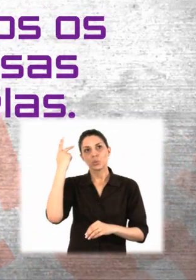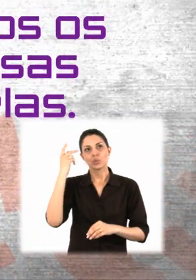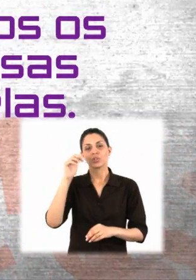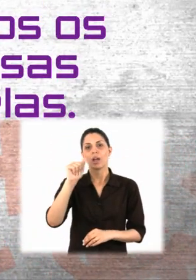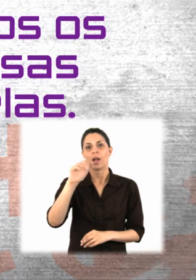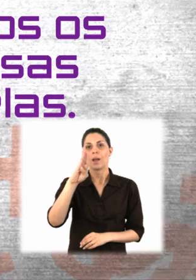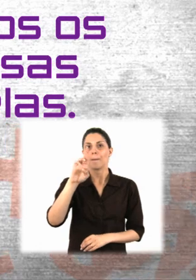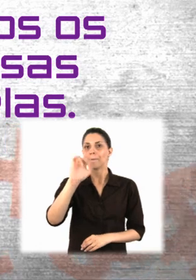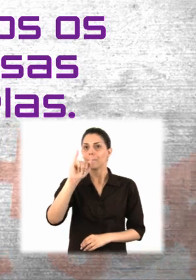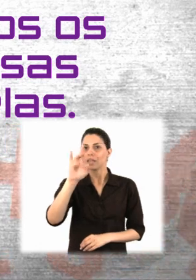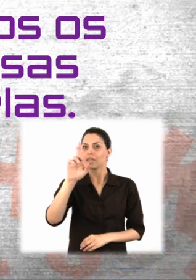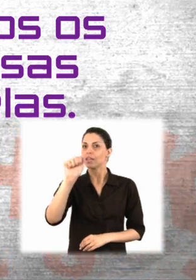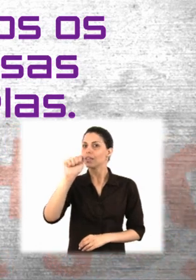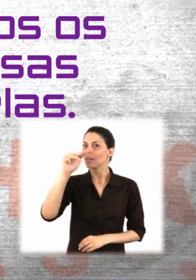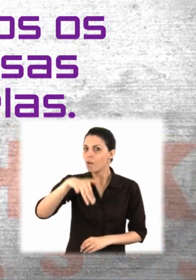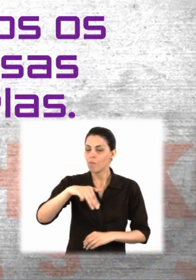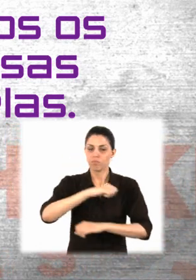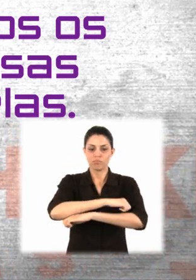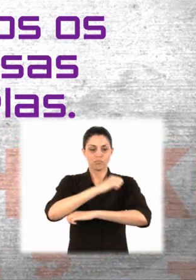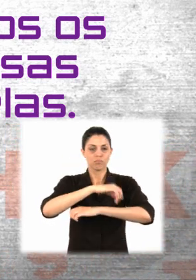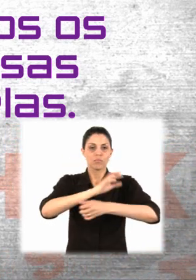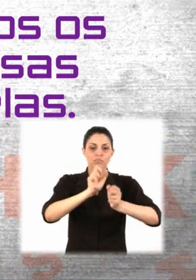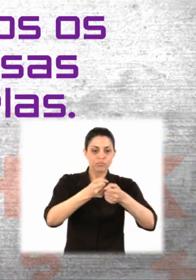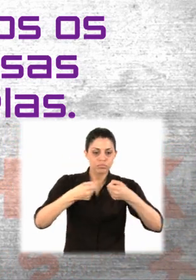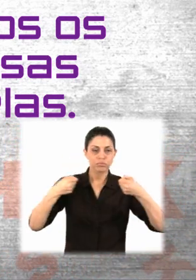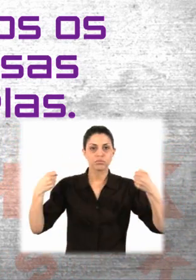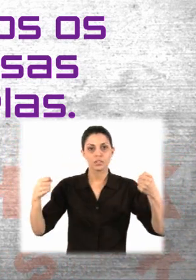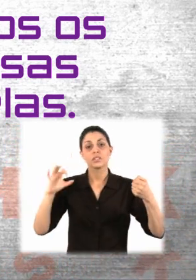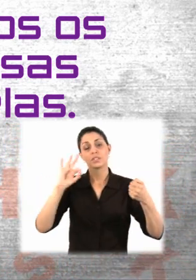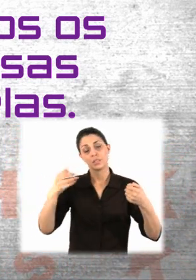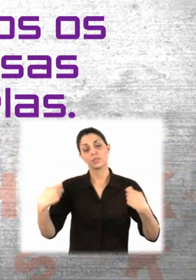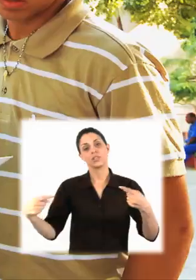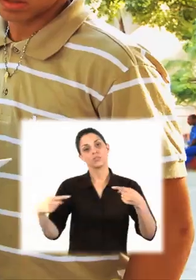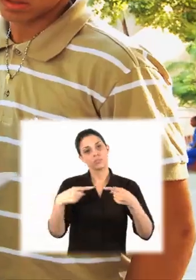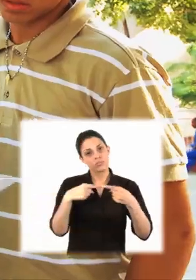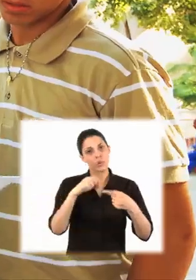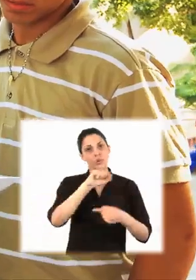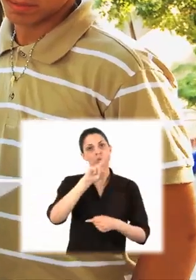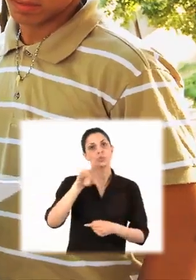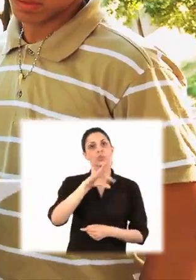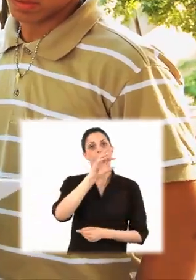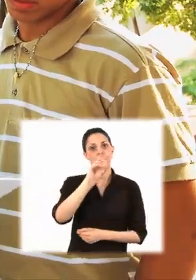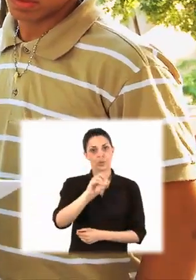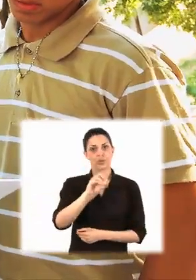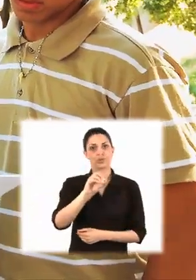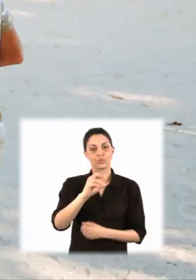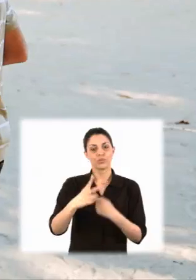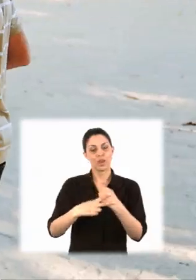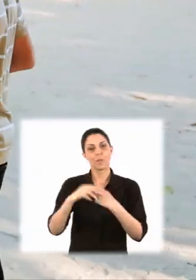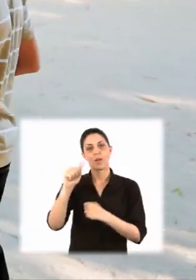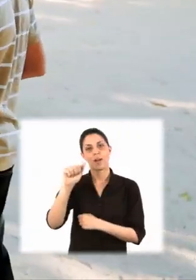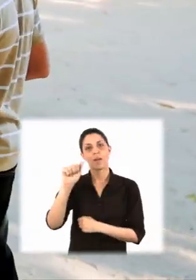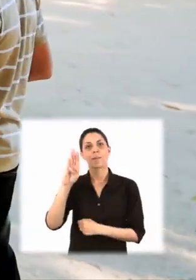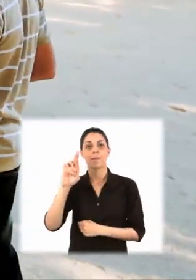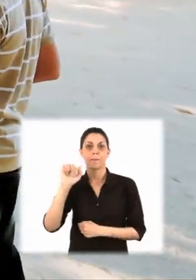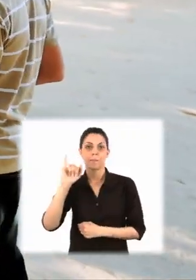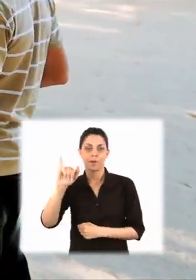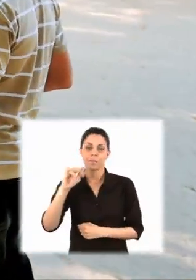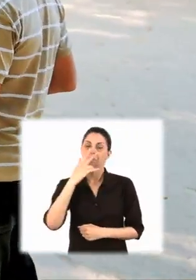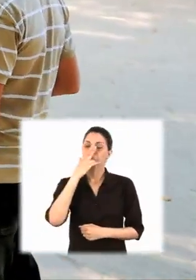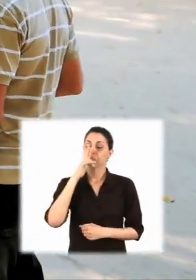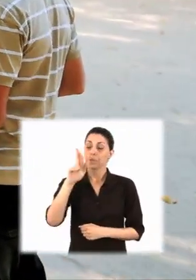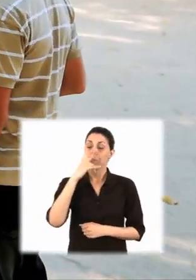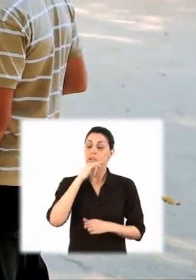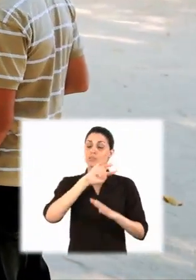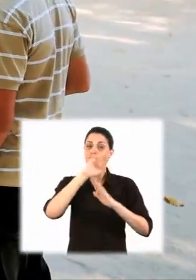moradores das casas abriram suas janelas. Muito bom. Ele precisa concordar com o sujeito. Acho que todo esse conteúdo